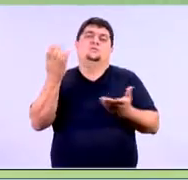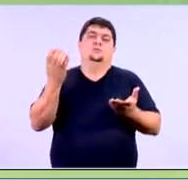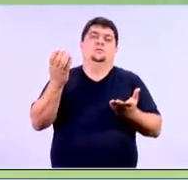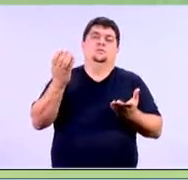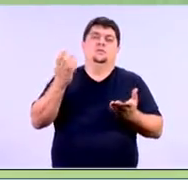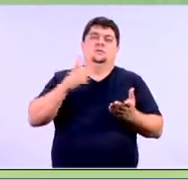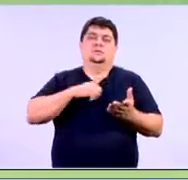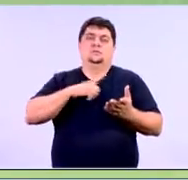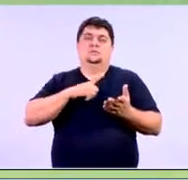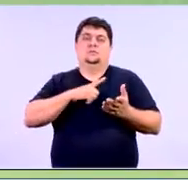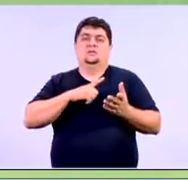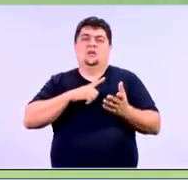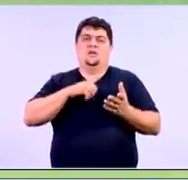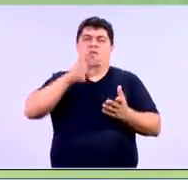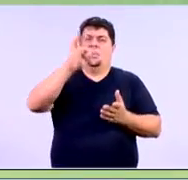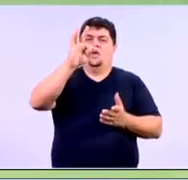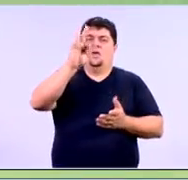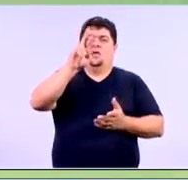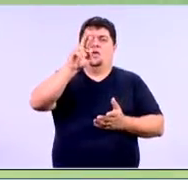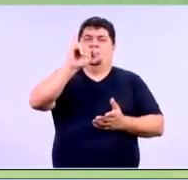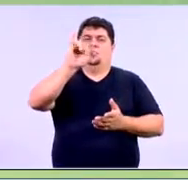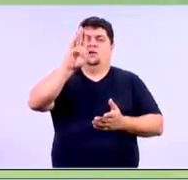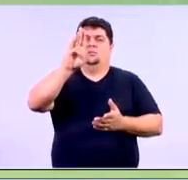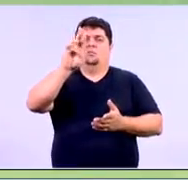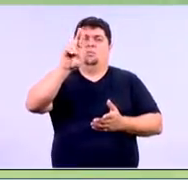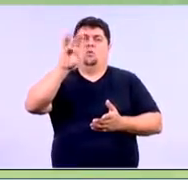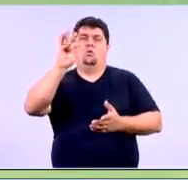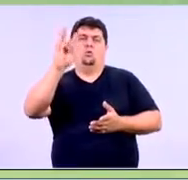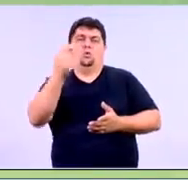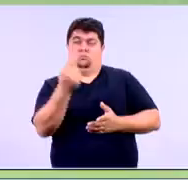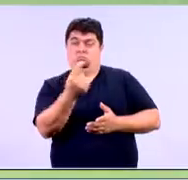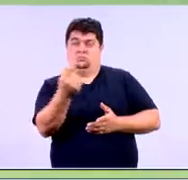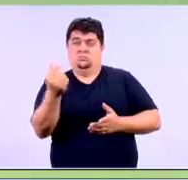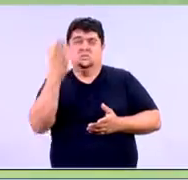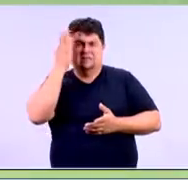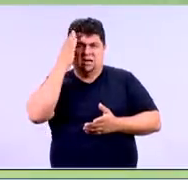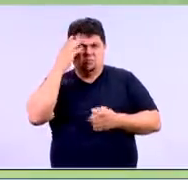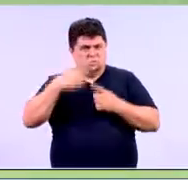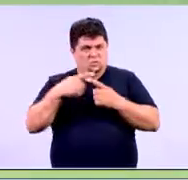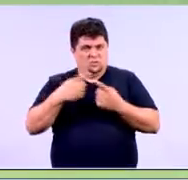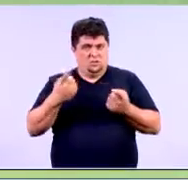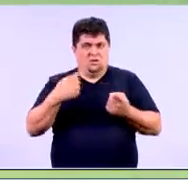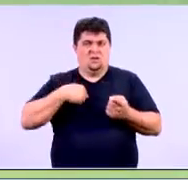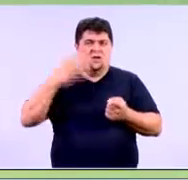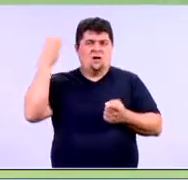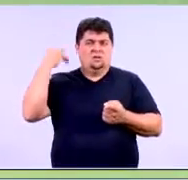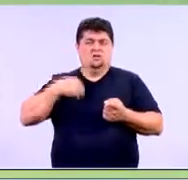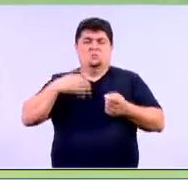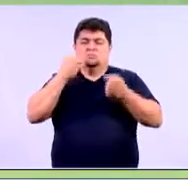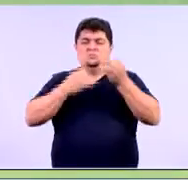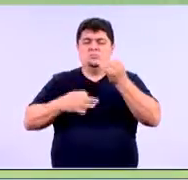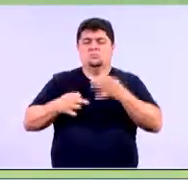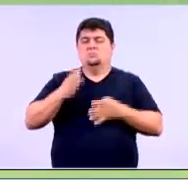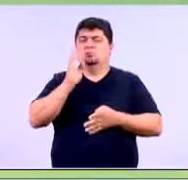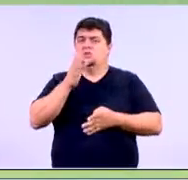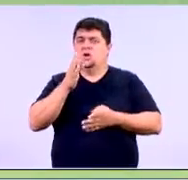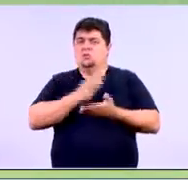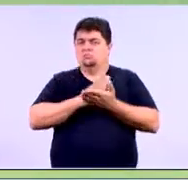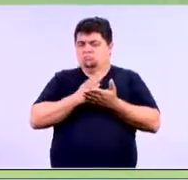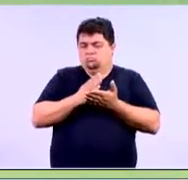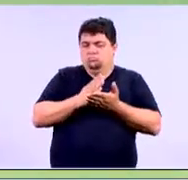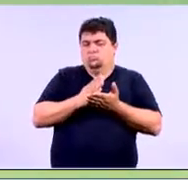a existência dos tributos? Eu fiz uma explanação a respeito disso, professor, logo no início.